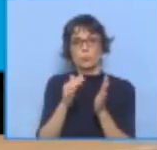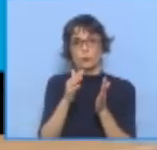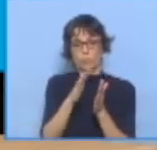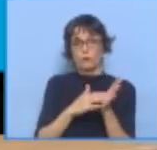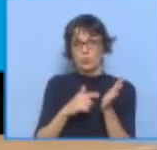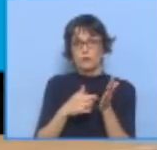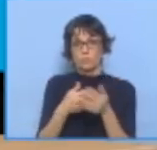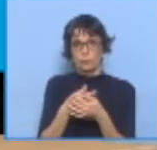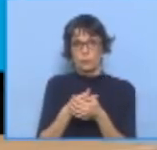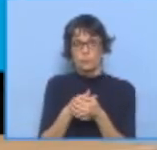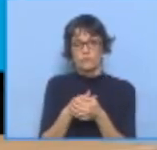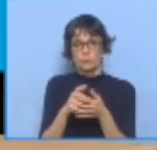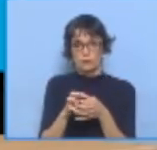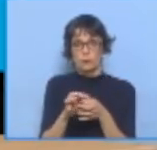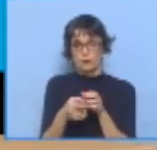apresenta